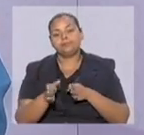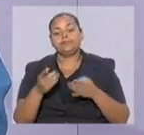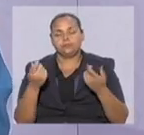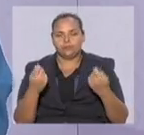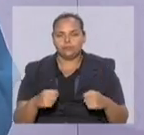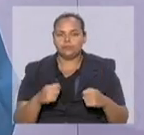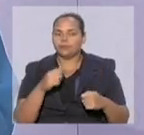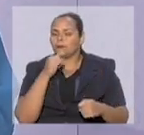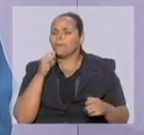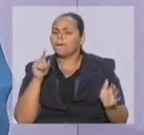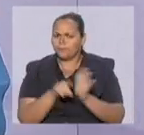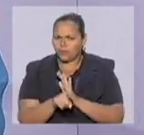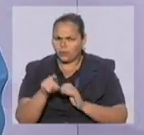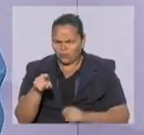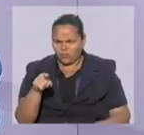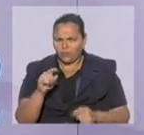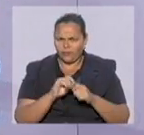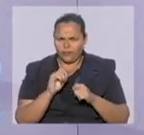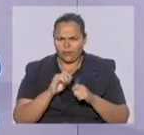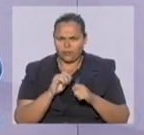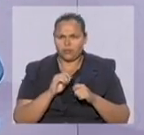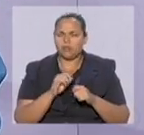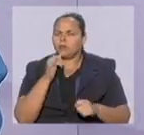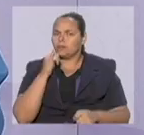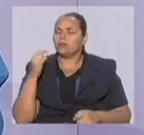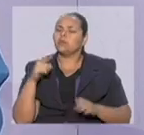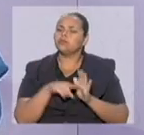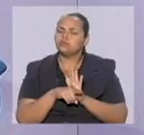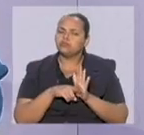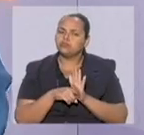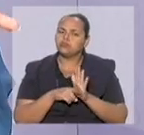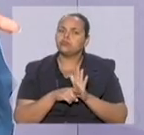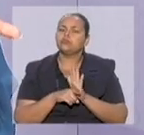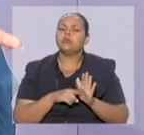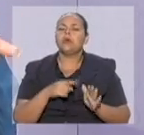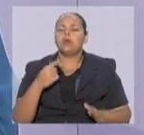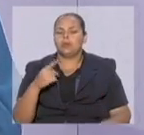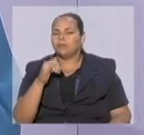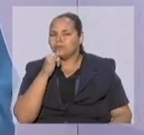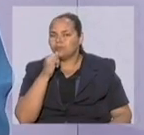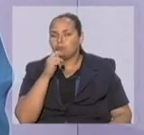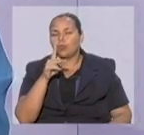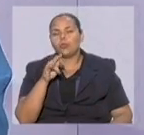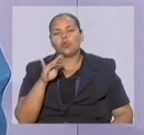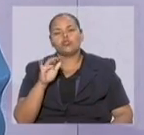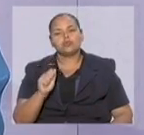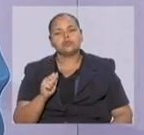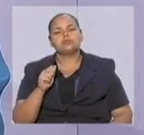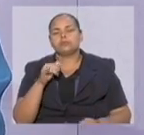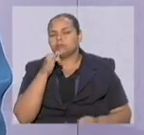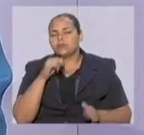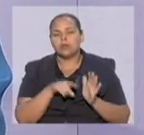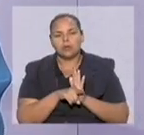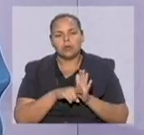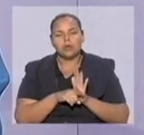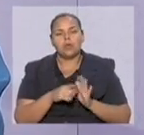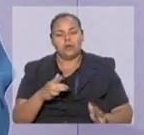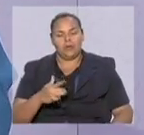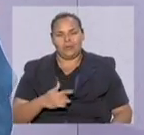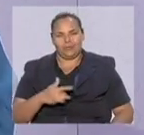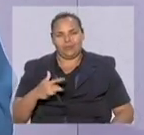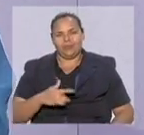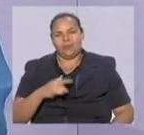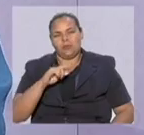dessas possibilidades e perguntar, você está fazendo o seu check-up, você avalia a sua próstata, você avalia o seu